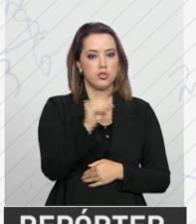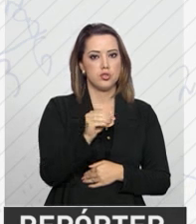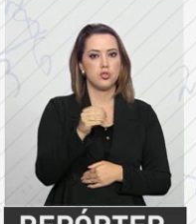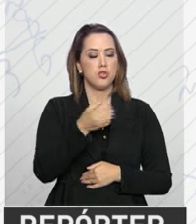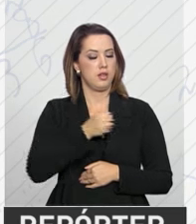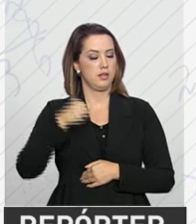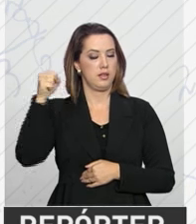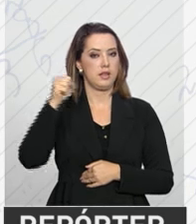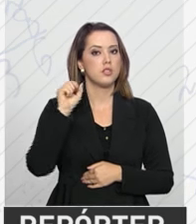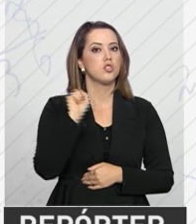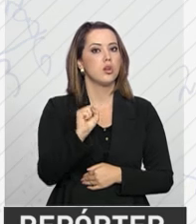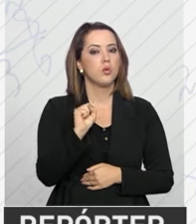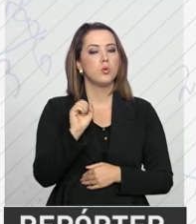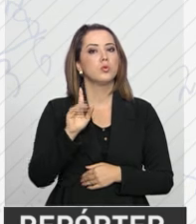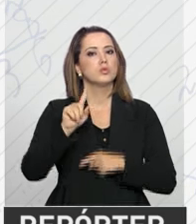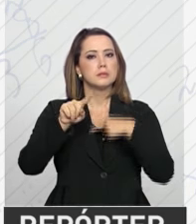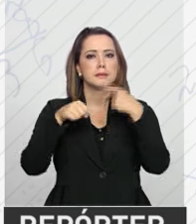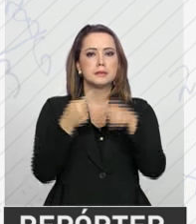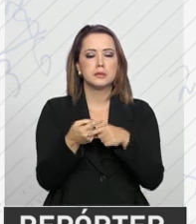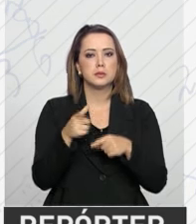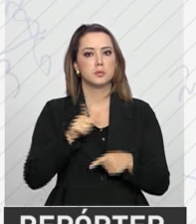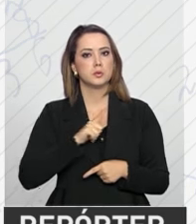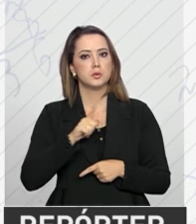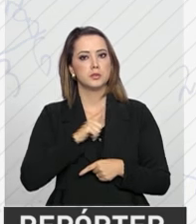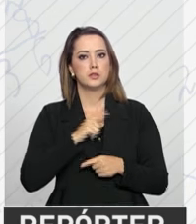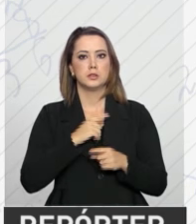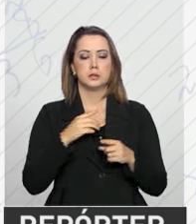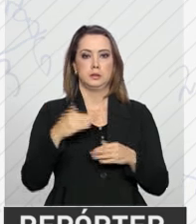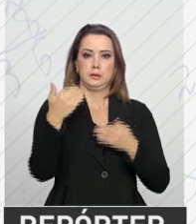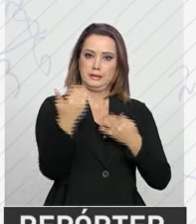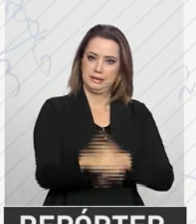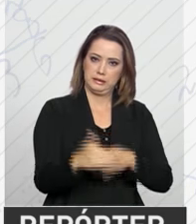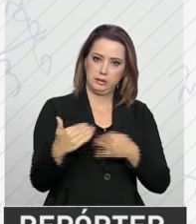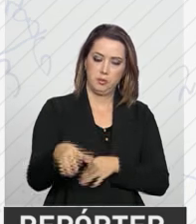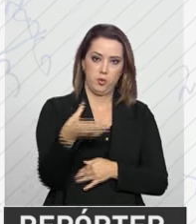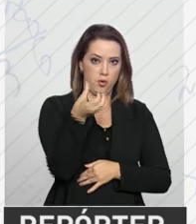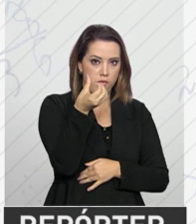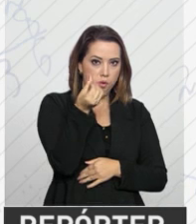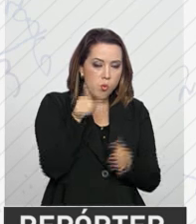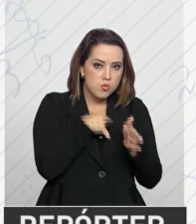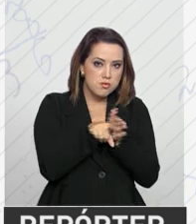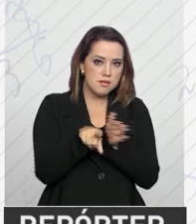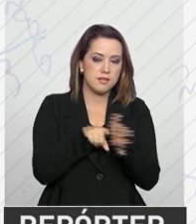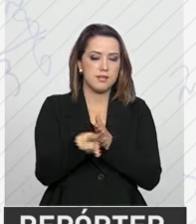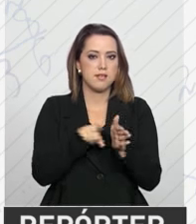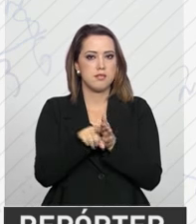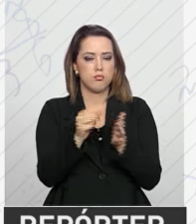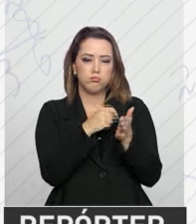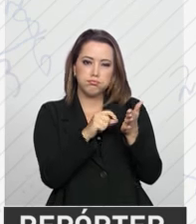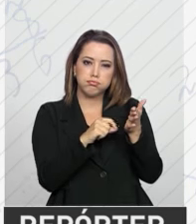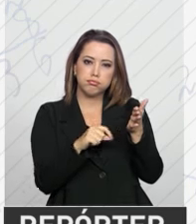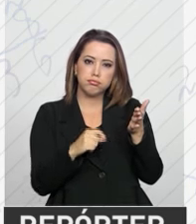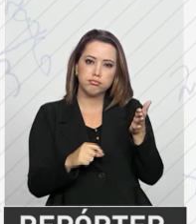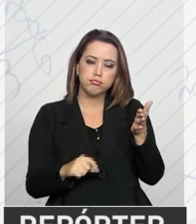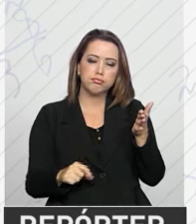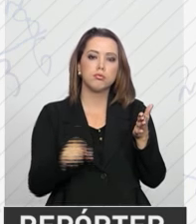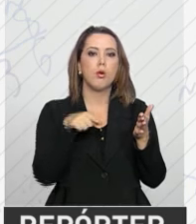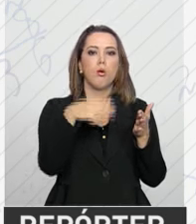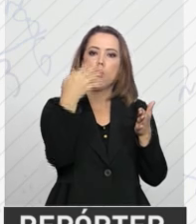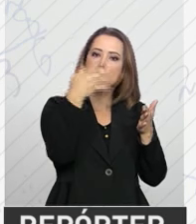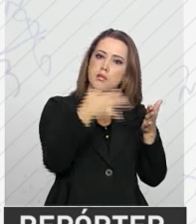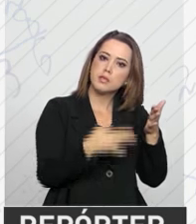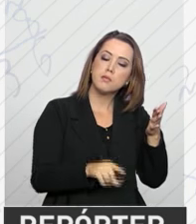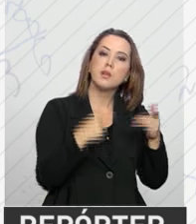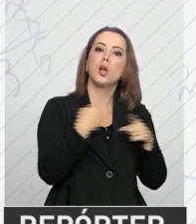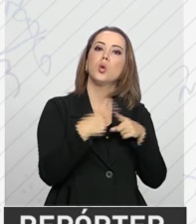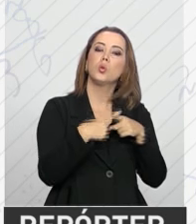agosto. Na segunda etapa, os participantes fazem uma prova com 6 questões dissertativas, onde devem expor os